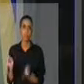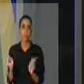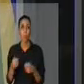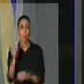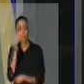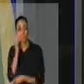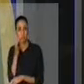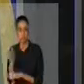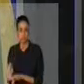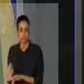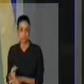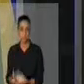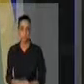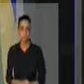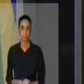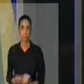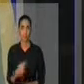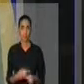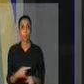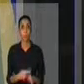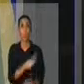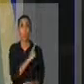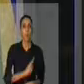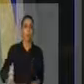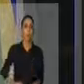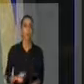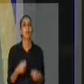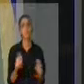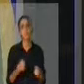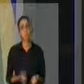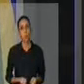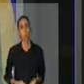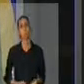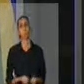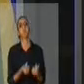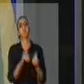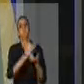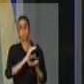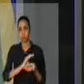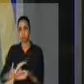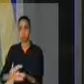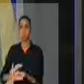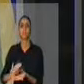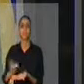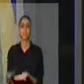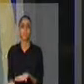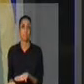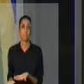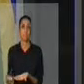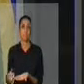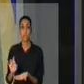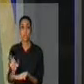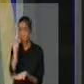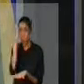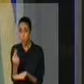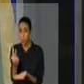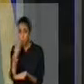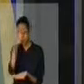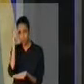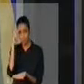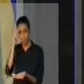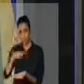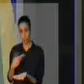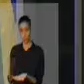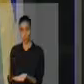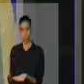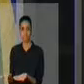deslocando grande montante de recursos financeiros do Estado para tratamentos individuais que poderiam ser usados de forma coletiva. É nossa